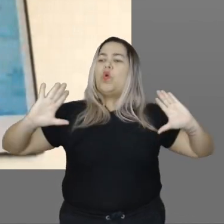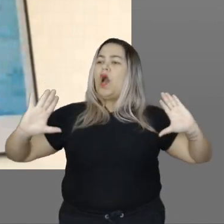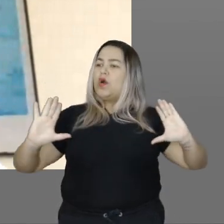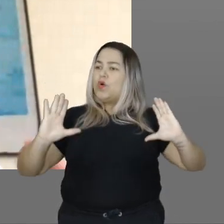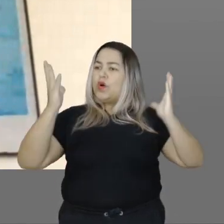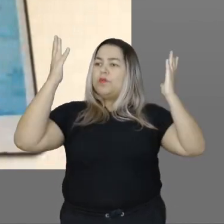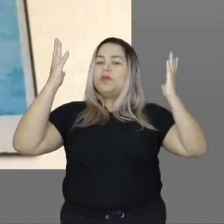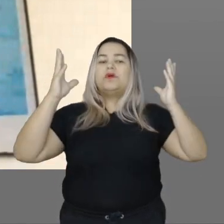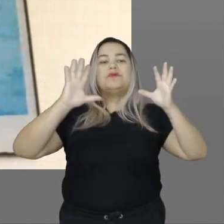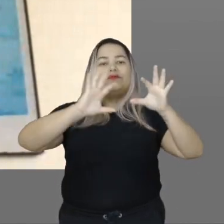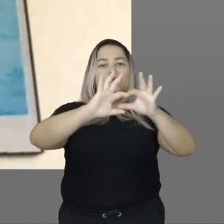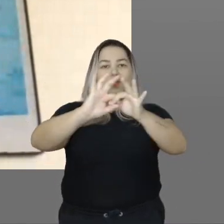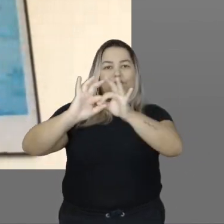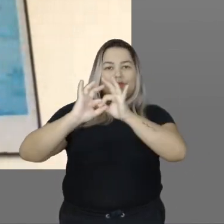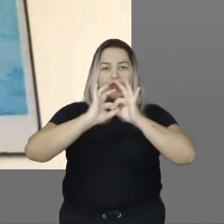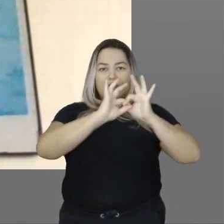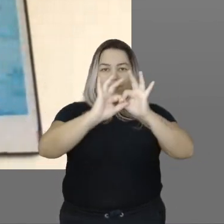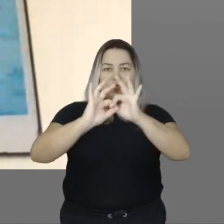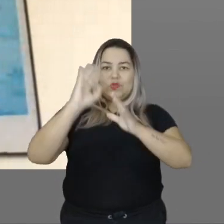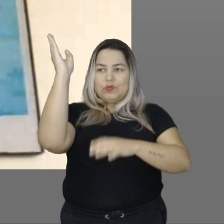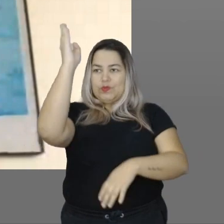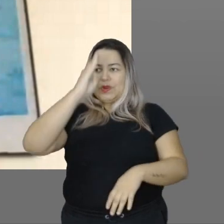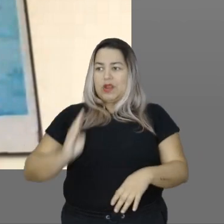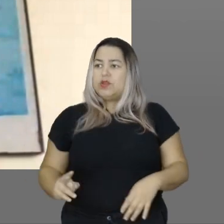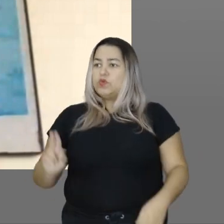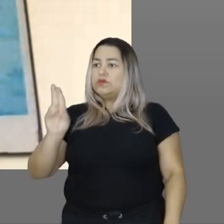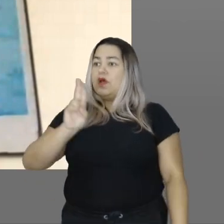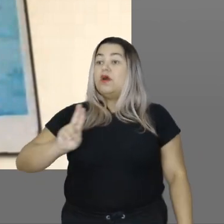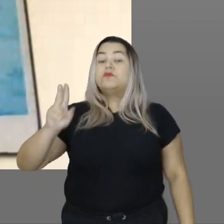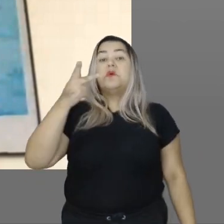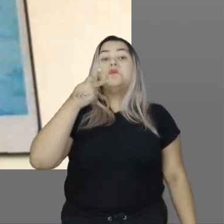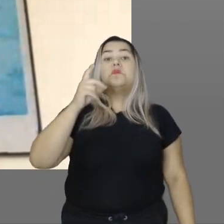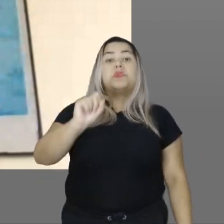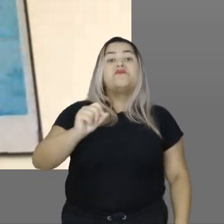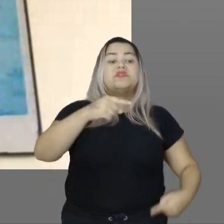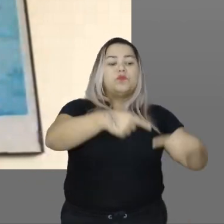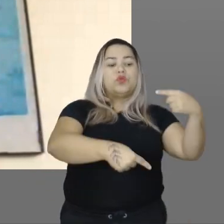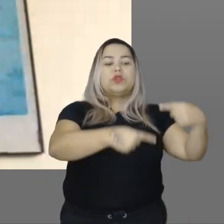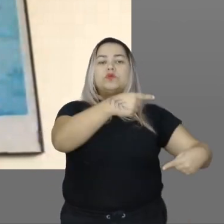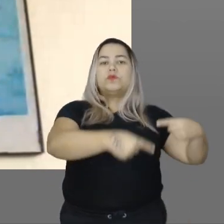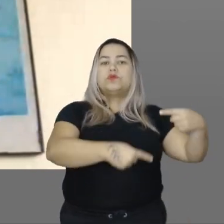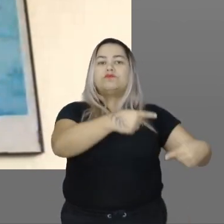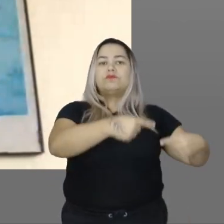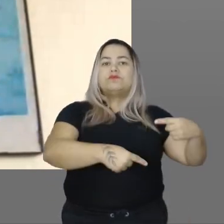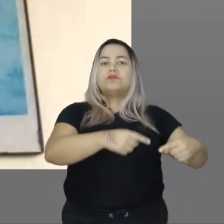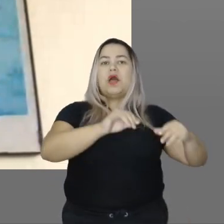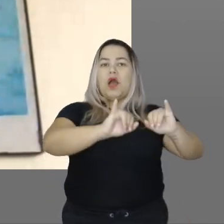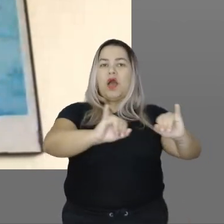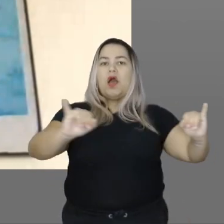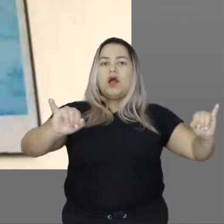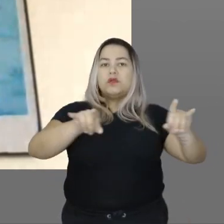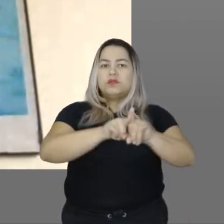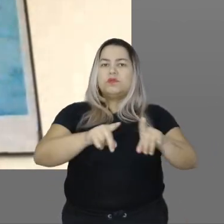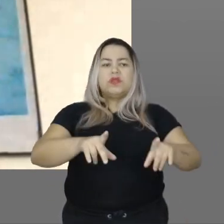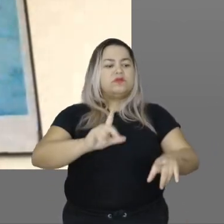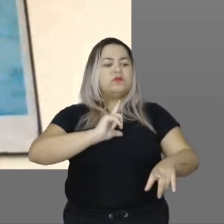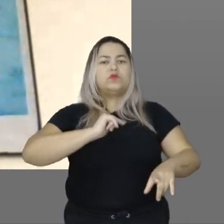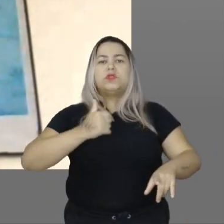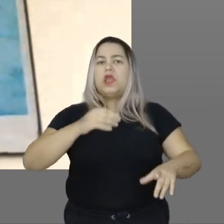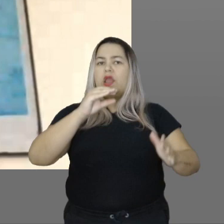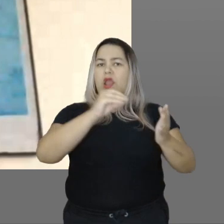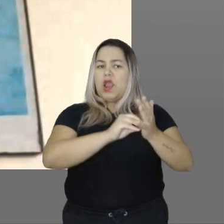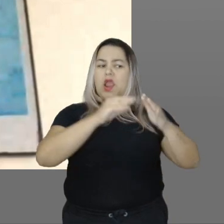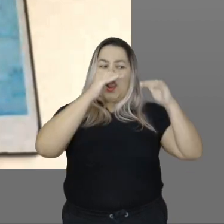comemorar uma união do Brasil, e ele usava aquilo para fazer política, para fazer campanha, para desrespeitar a lei,